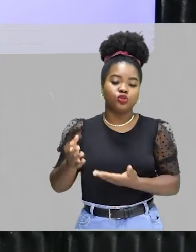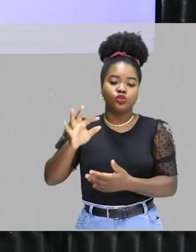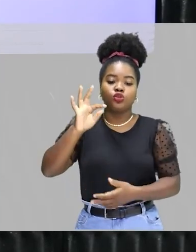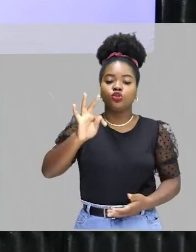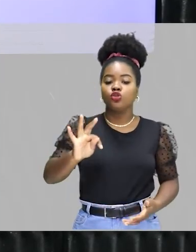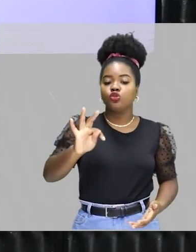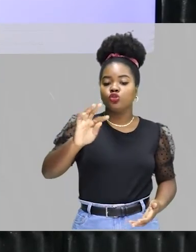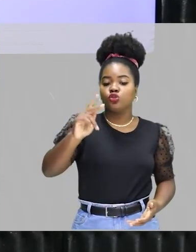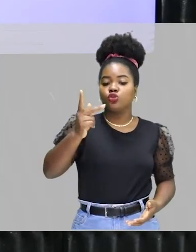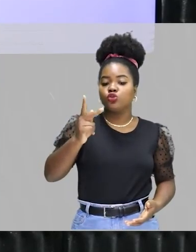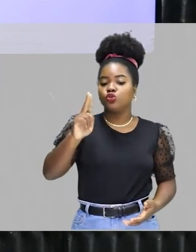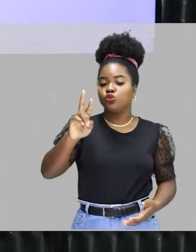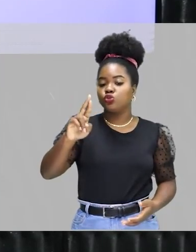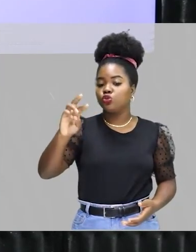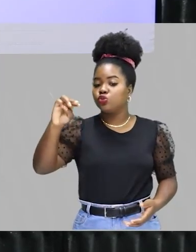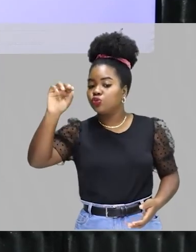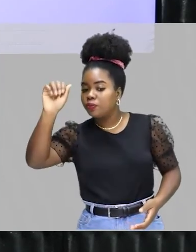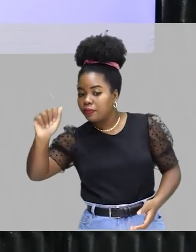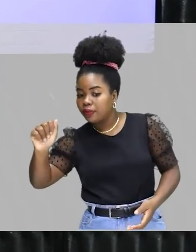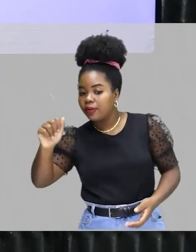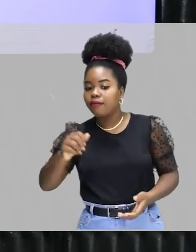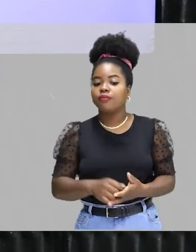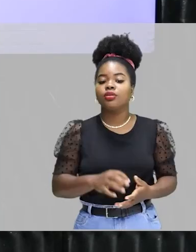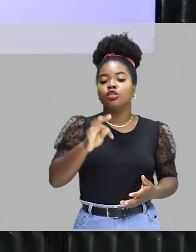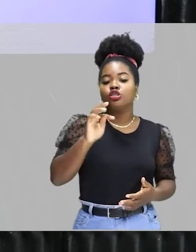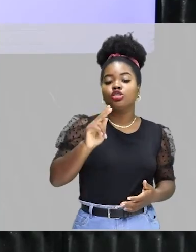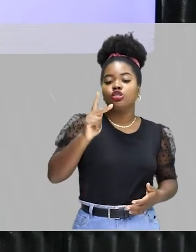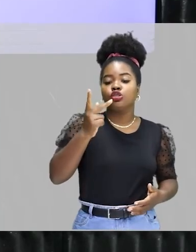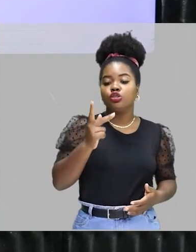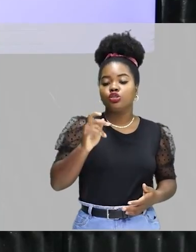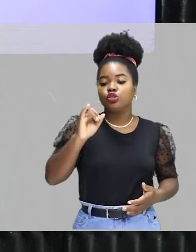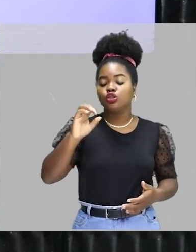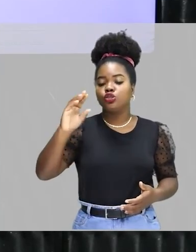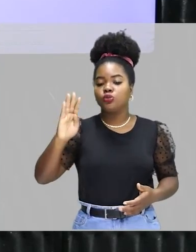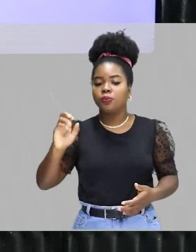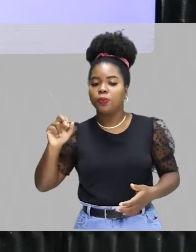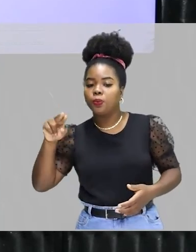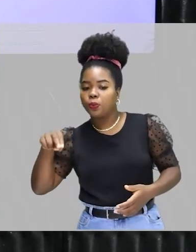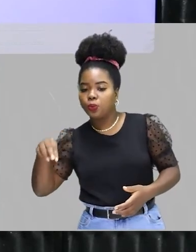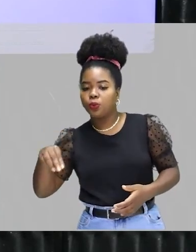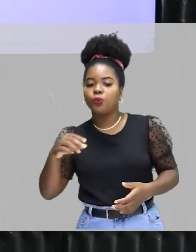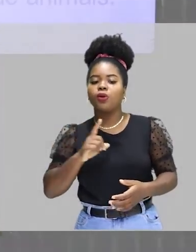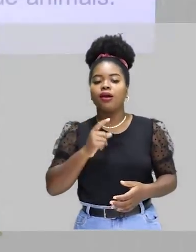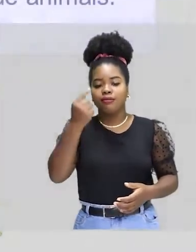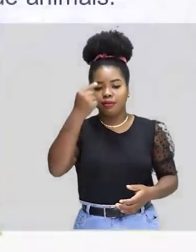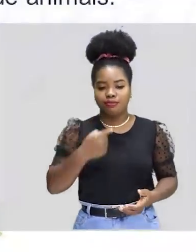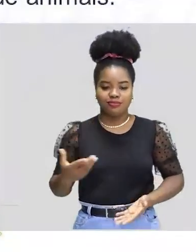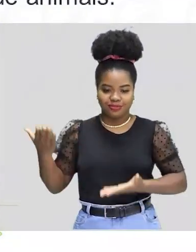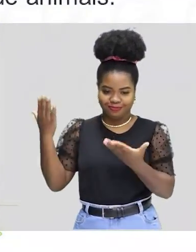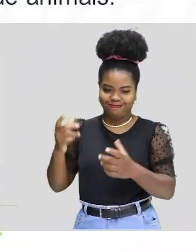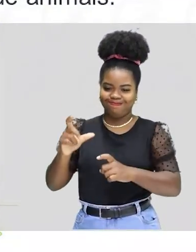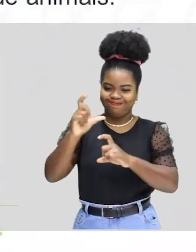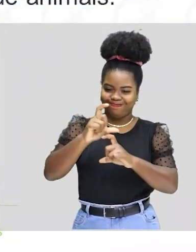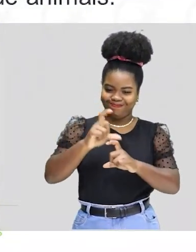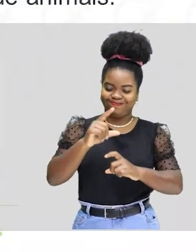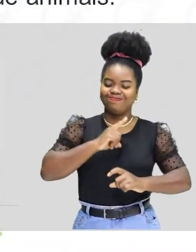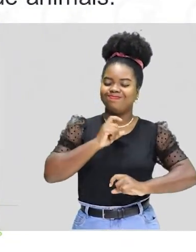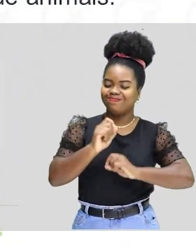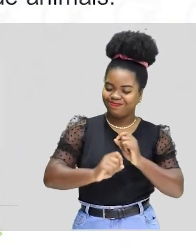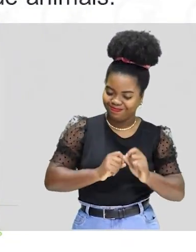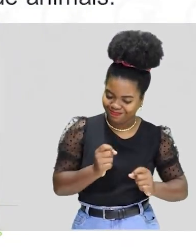dizer turma. Tibum, um mergulho, tá? E aí, ó, a onomatopeia aqui muito presente